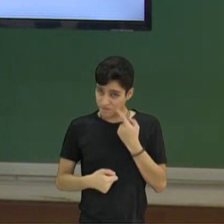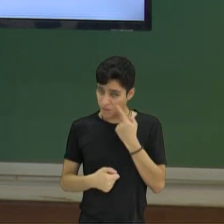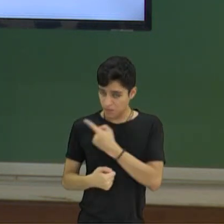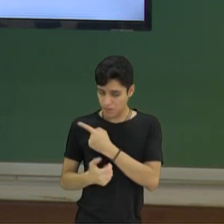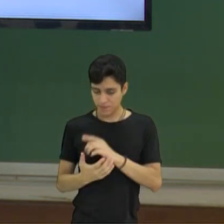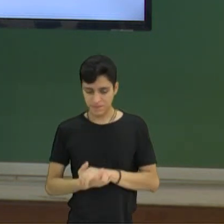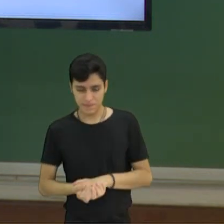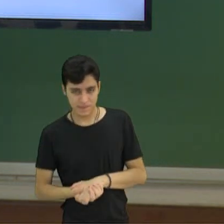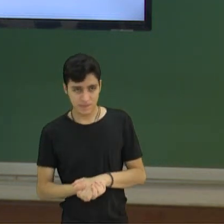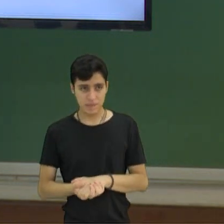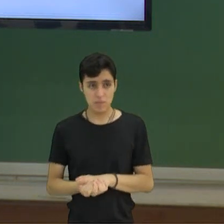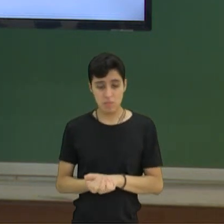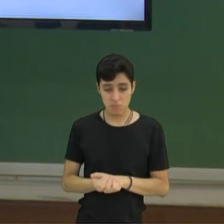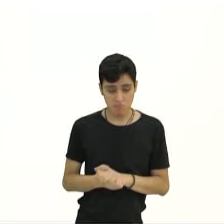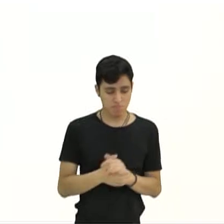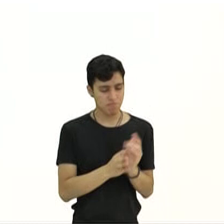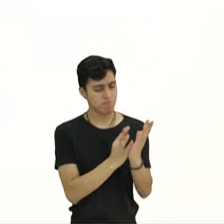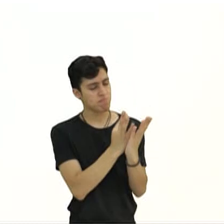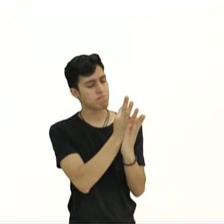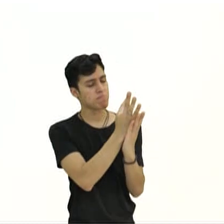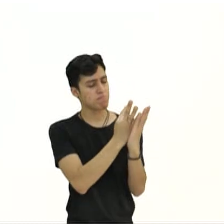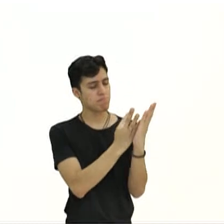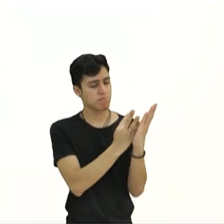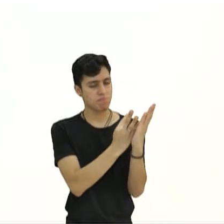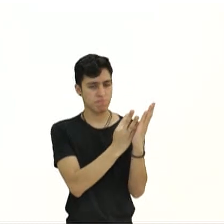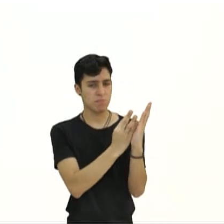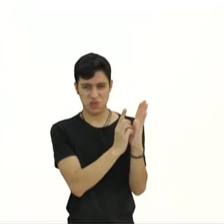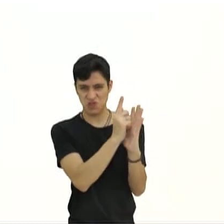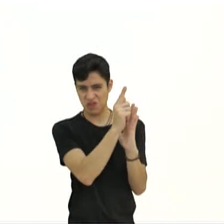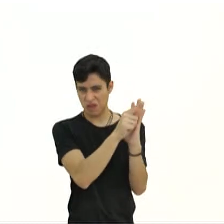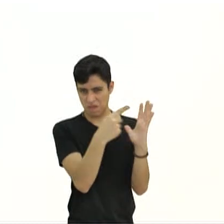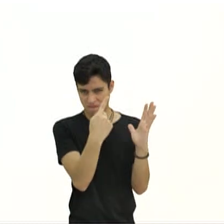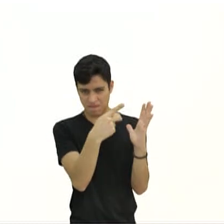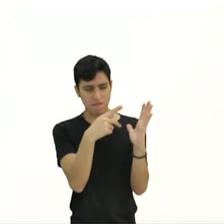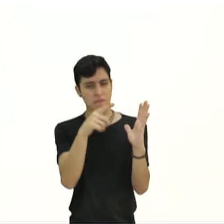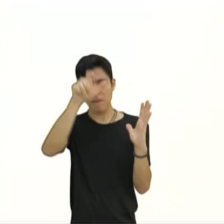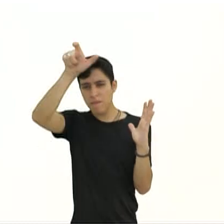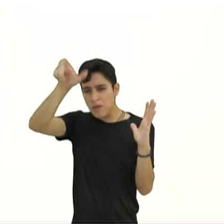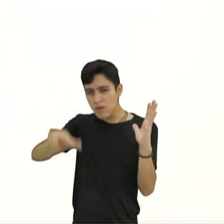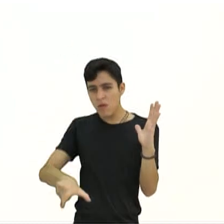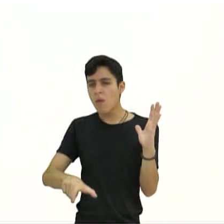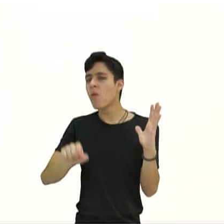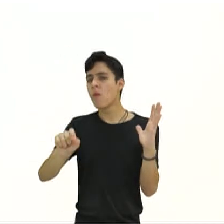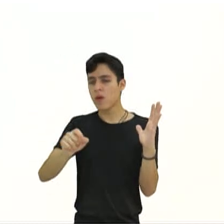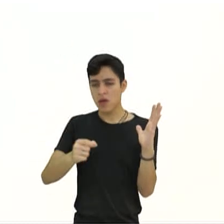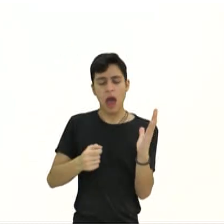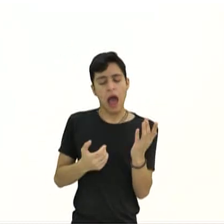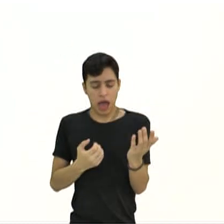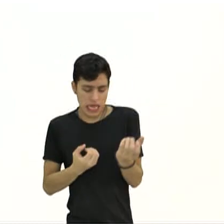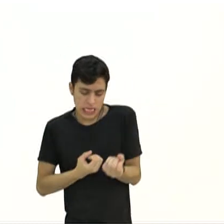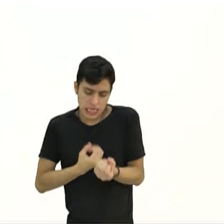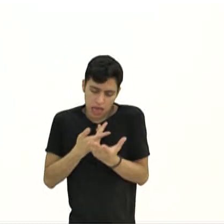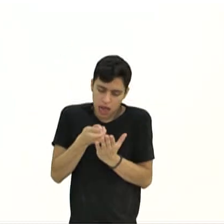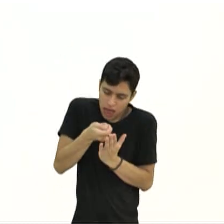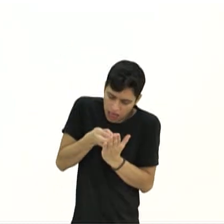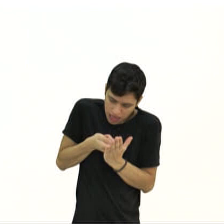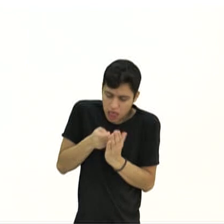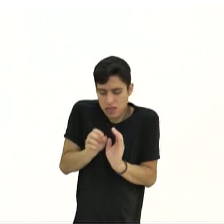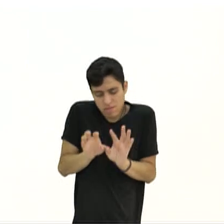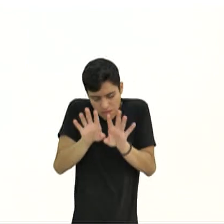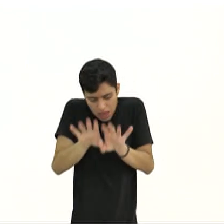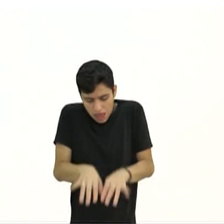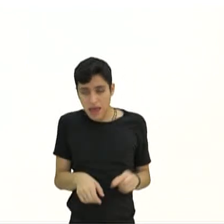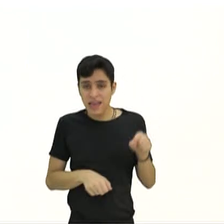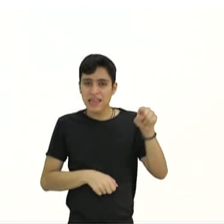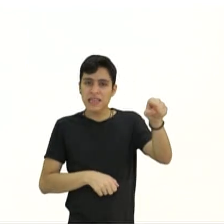Através deste gênero textual, o leitor pode interagir manifestando-se sobre os assuntos tratados. O veículo de comunicação